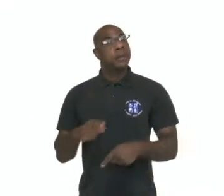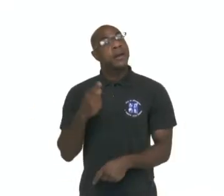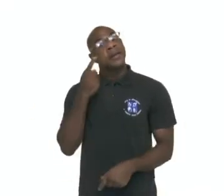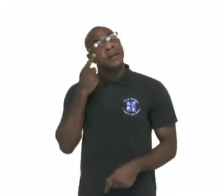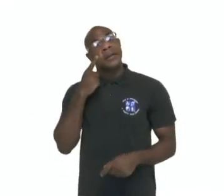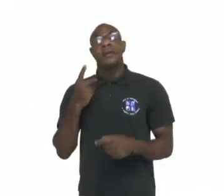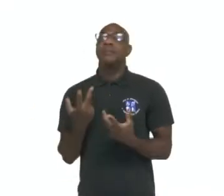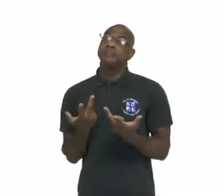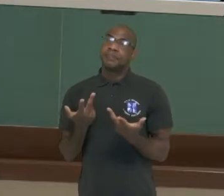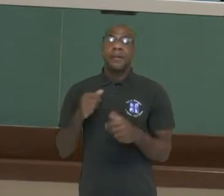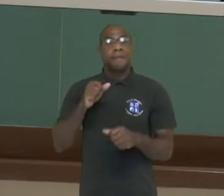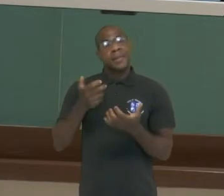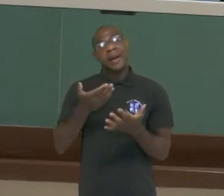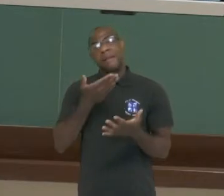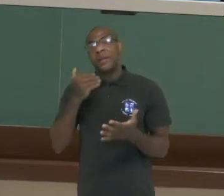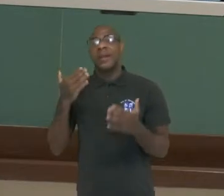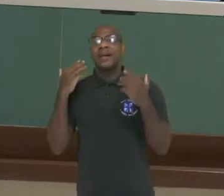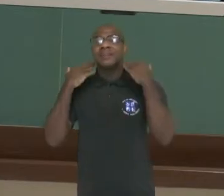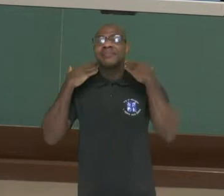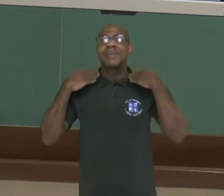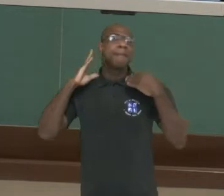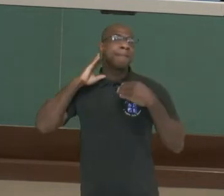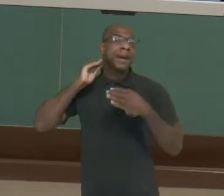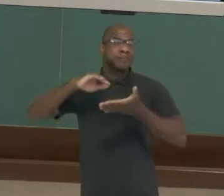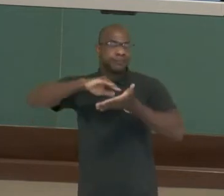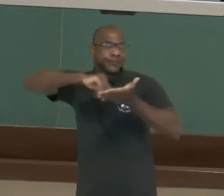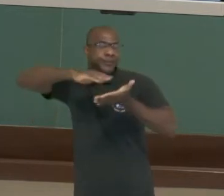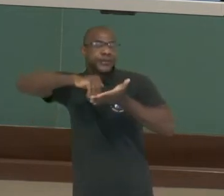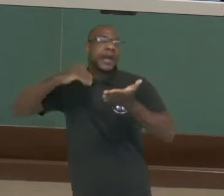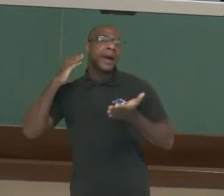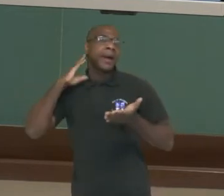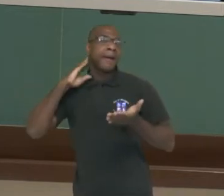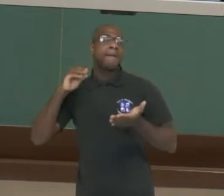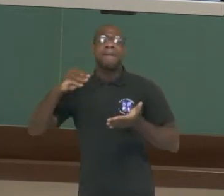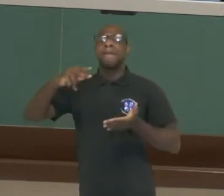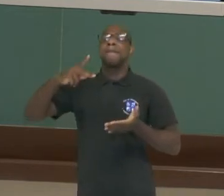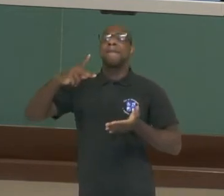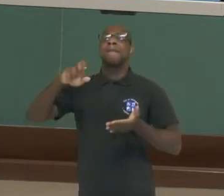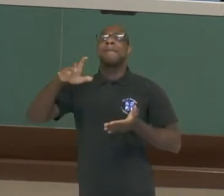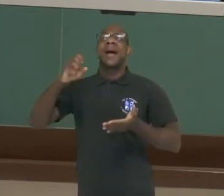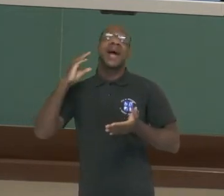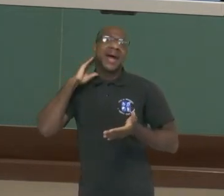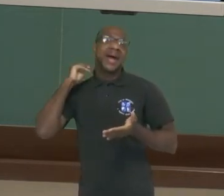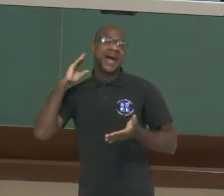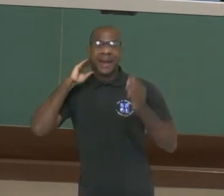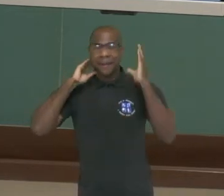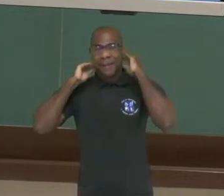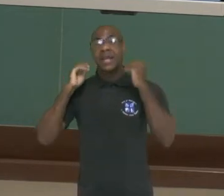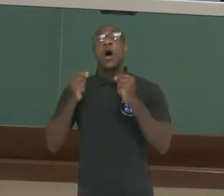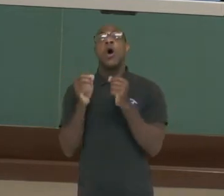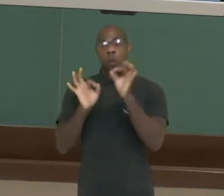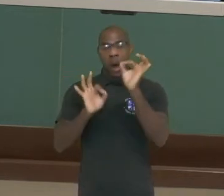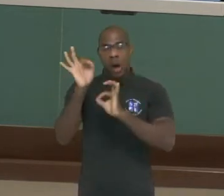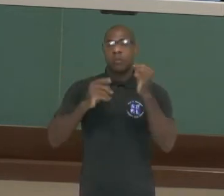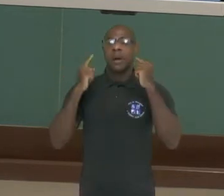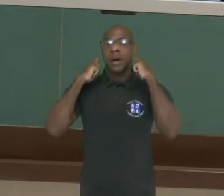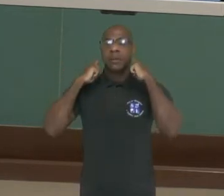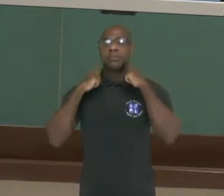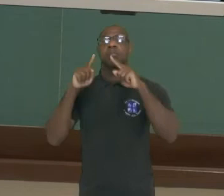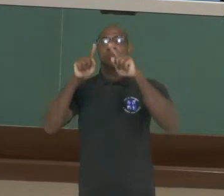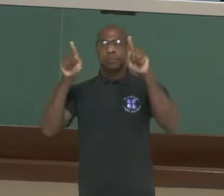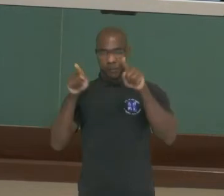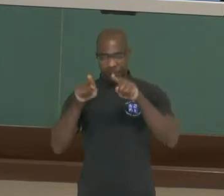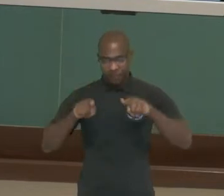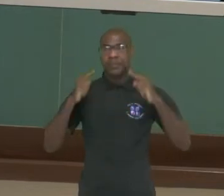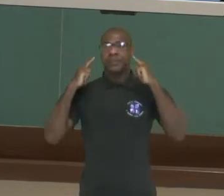essa aparência, né, desse excesso de pele ou dessa questão dessa pele entre o pescoço e o